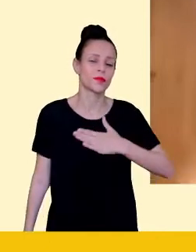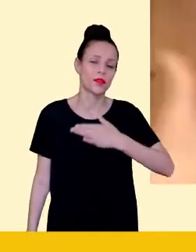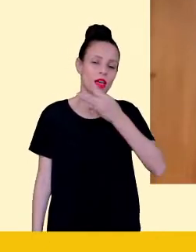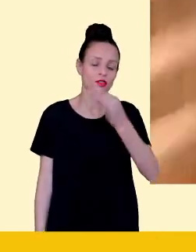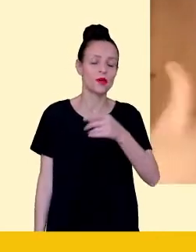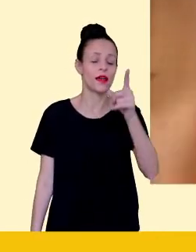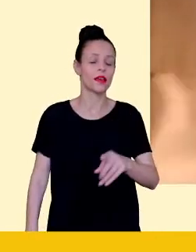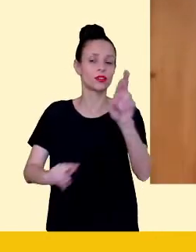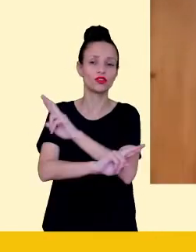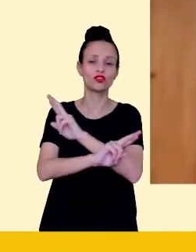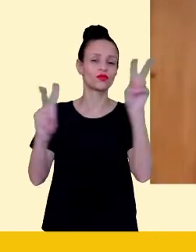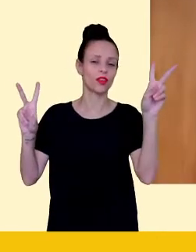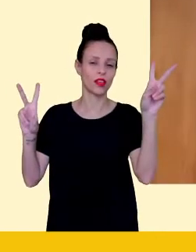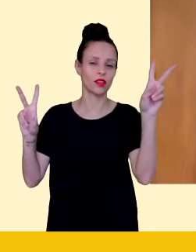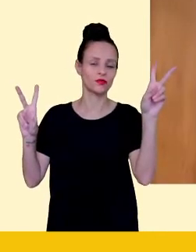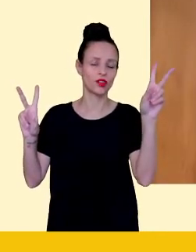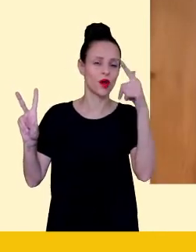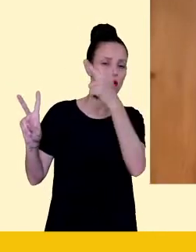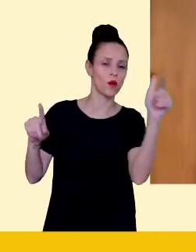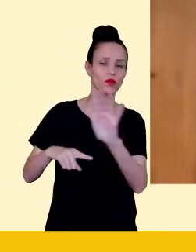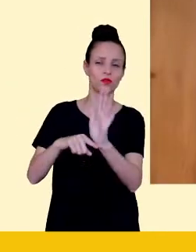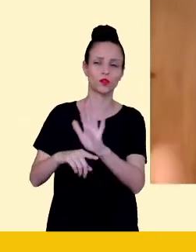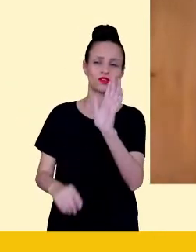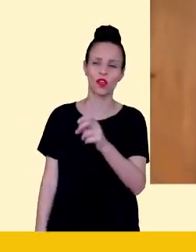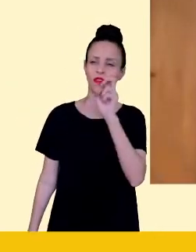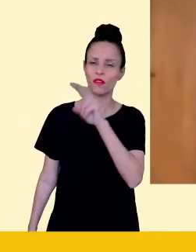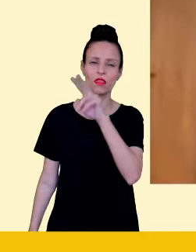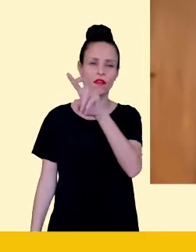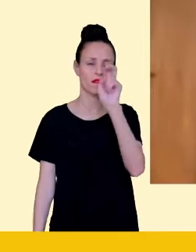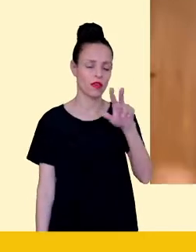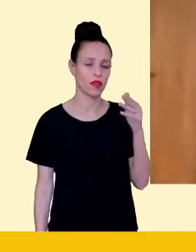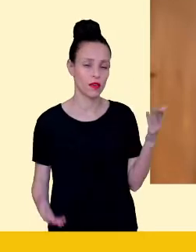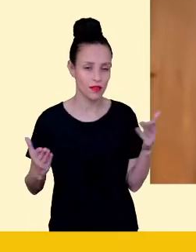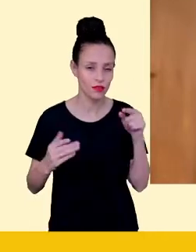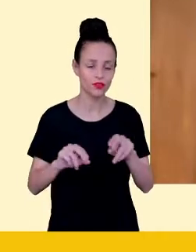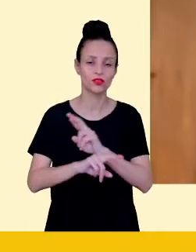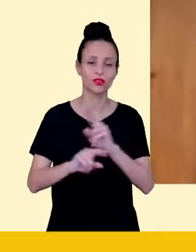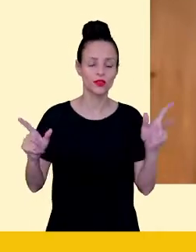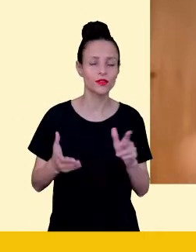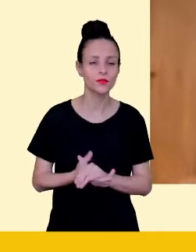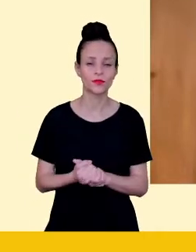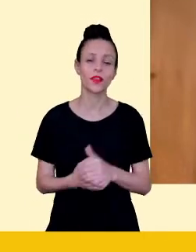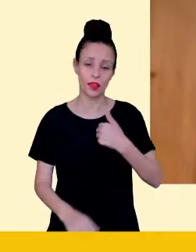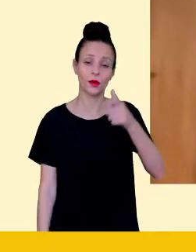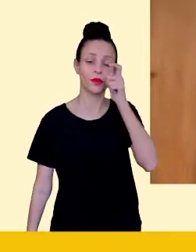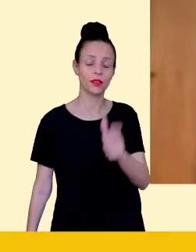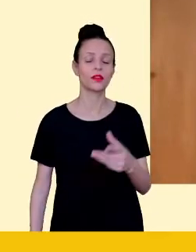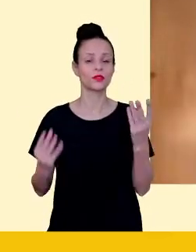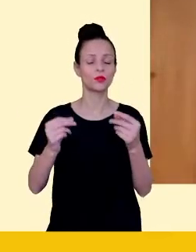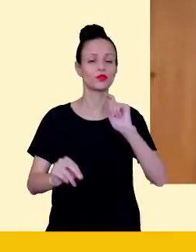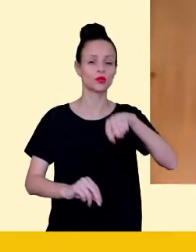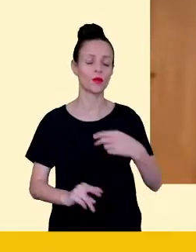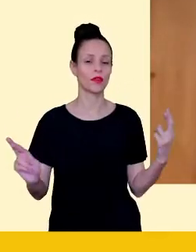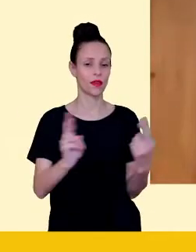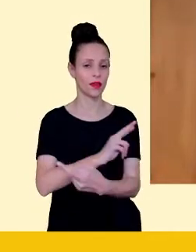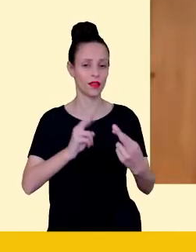era muito diferente de tudo que eu tinha visto até então. Enfim, eu acho que nos meus filmes, eu, de fato, como você falou, eu me interesso muito por uma